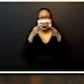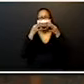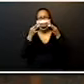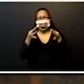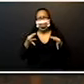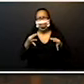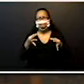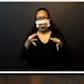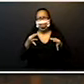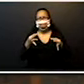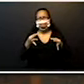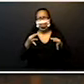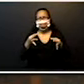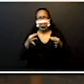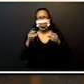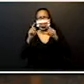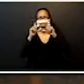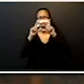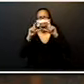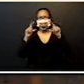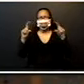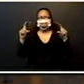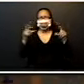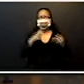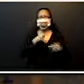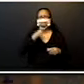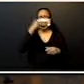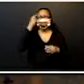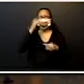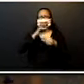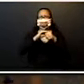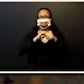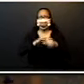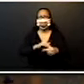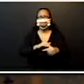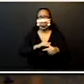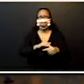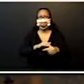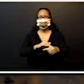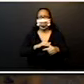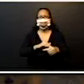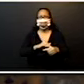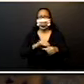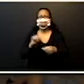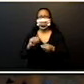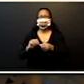enunciado. O que, que é o enunciado? É o que o exercício manda a gente fazer.